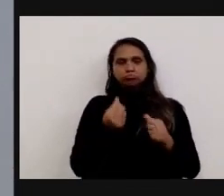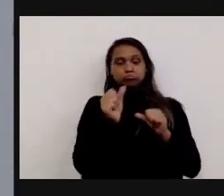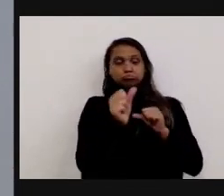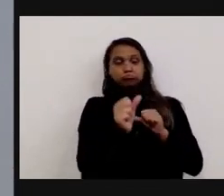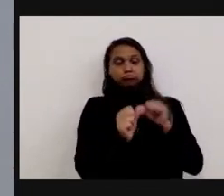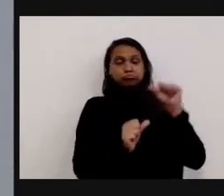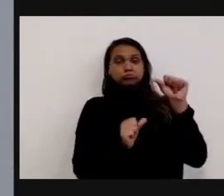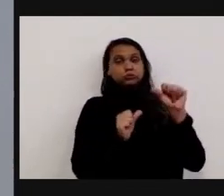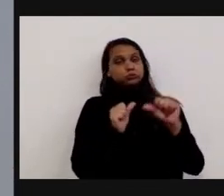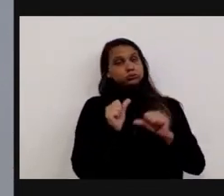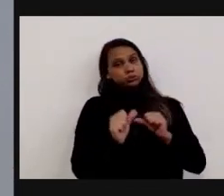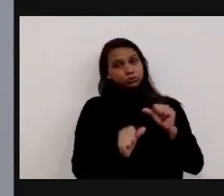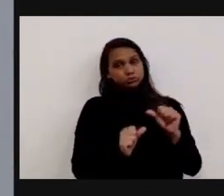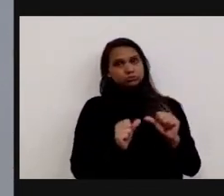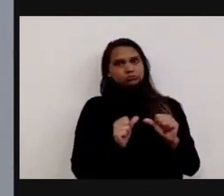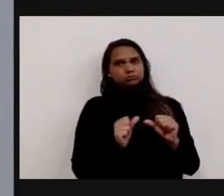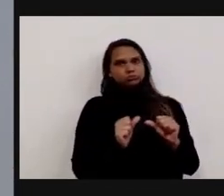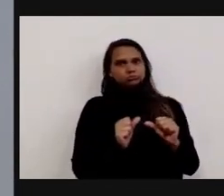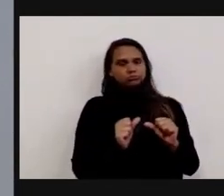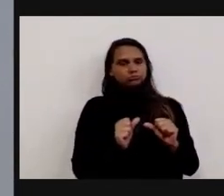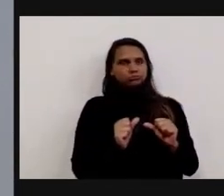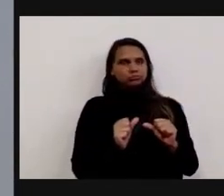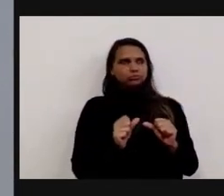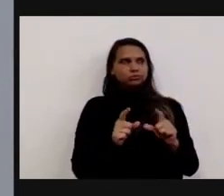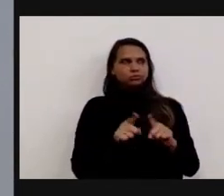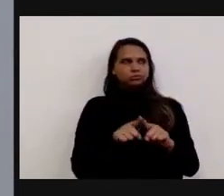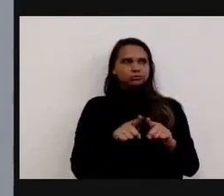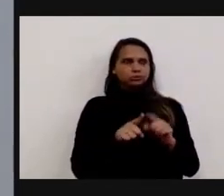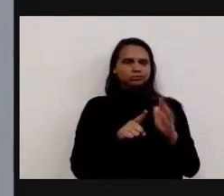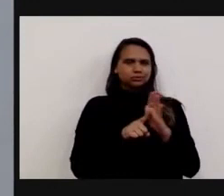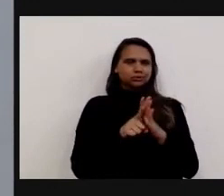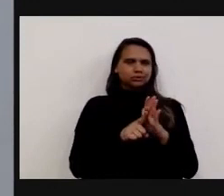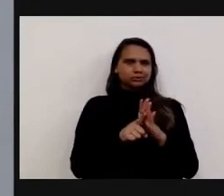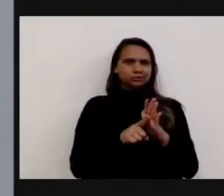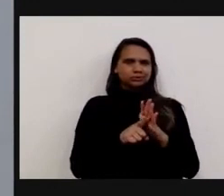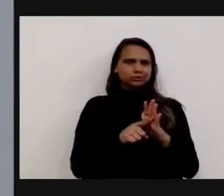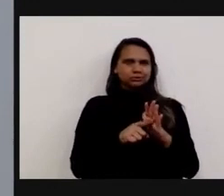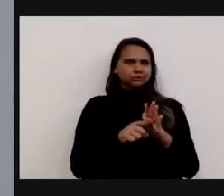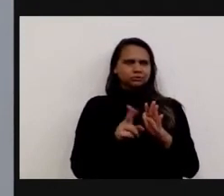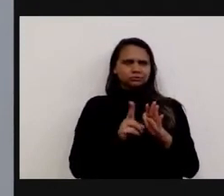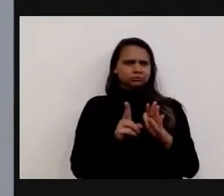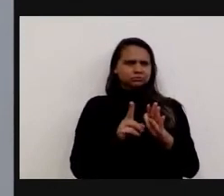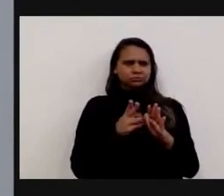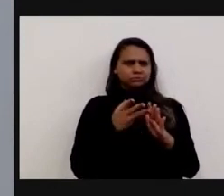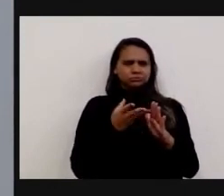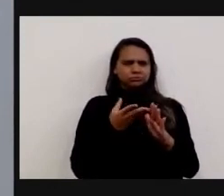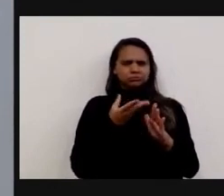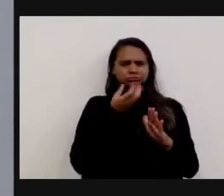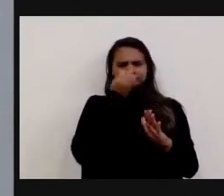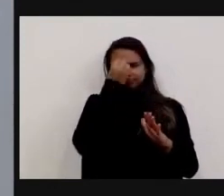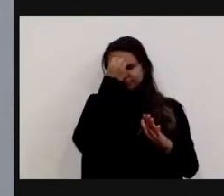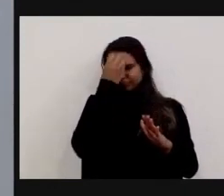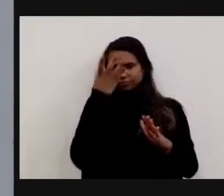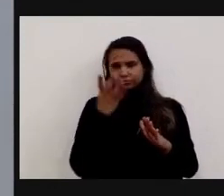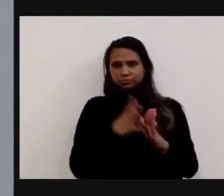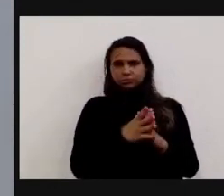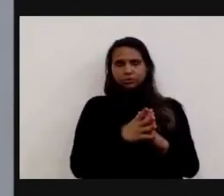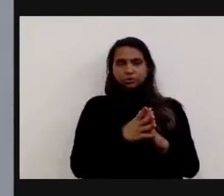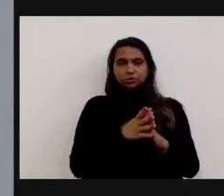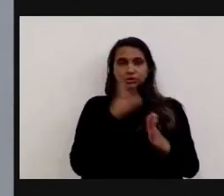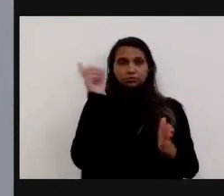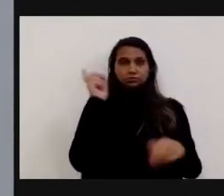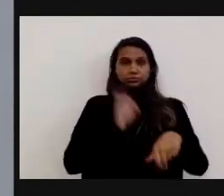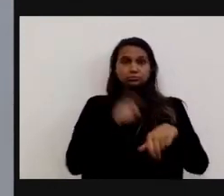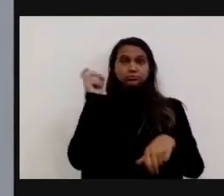né E aí existe também as pesquisas de puxe não sei o que a gente não sei o nome dos trem mas que aquelas automática você responde